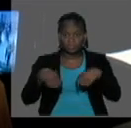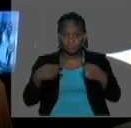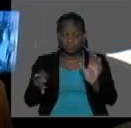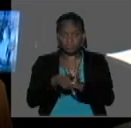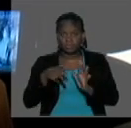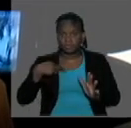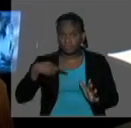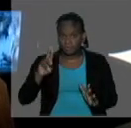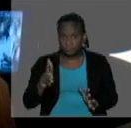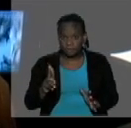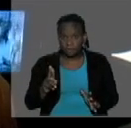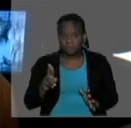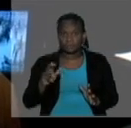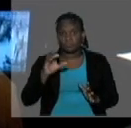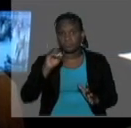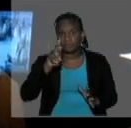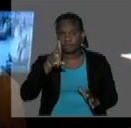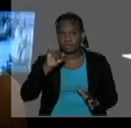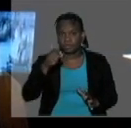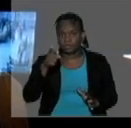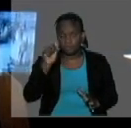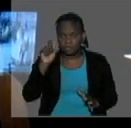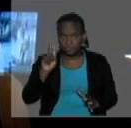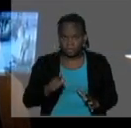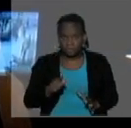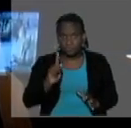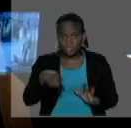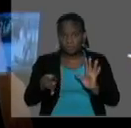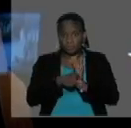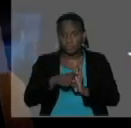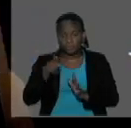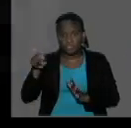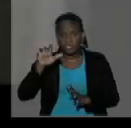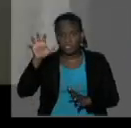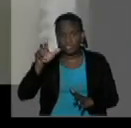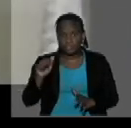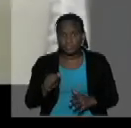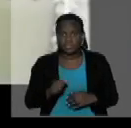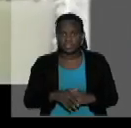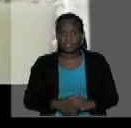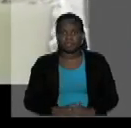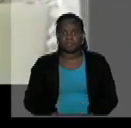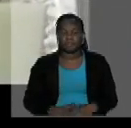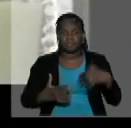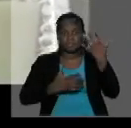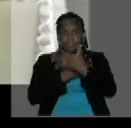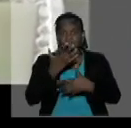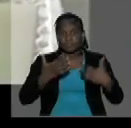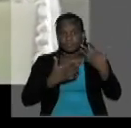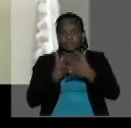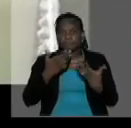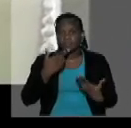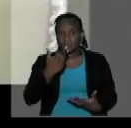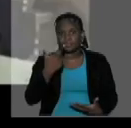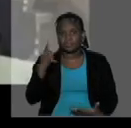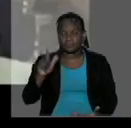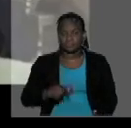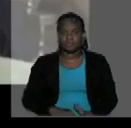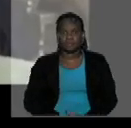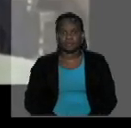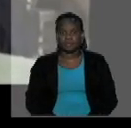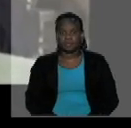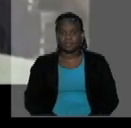da religião dos orixás ser uma religião de origem negra. Osano moba de baro,